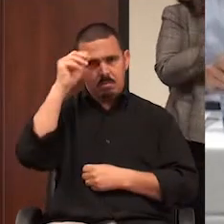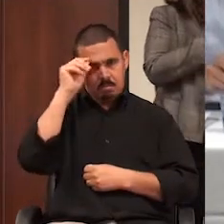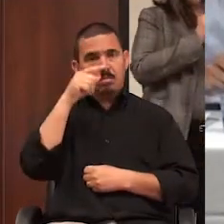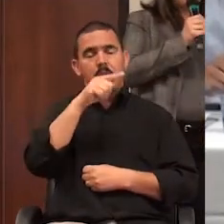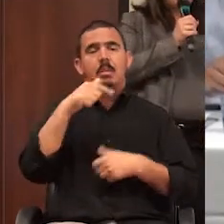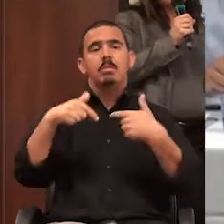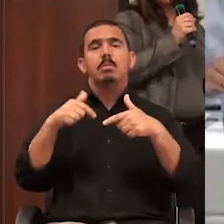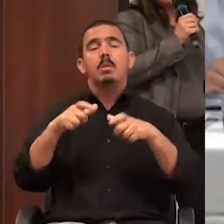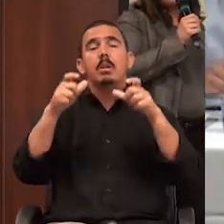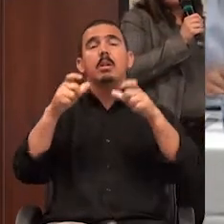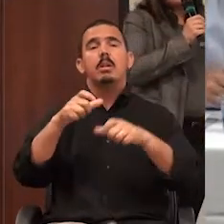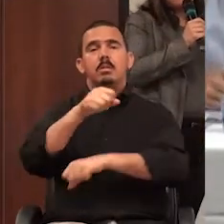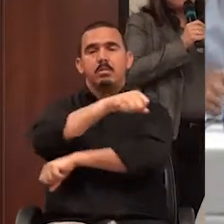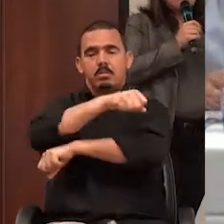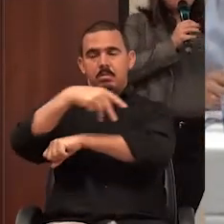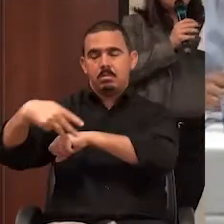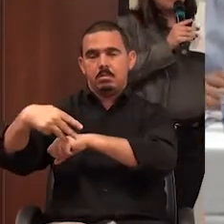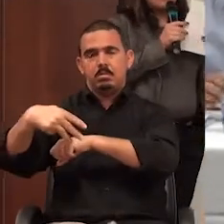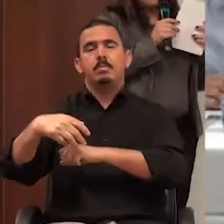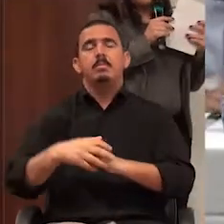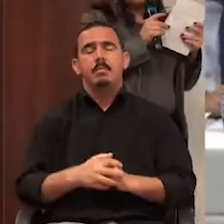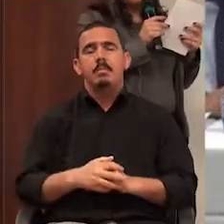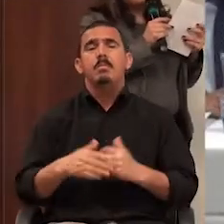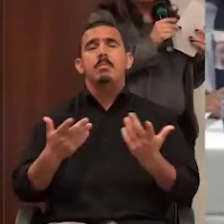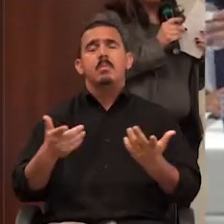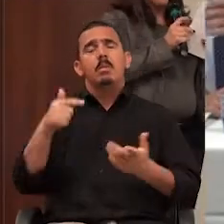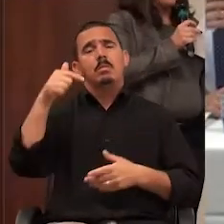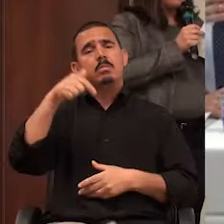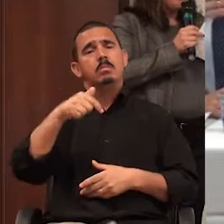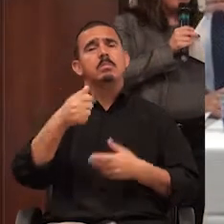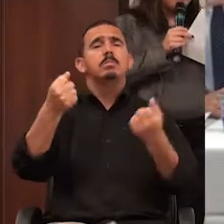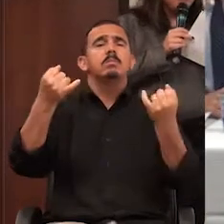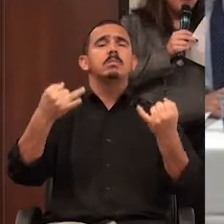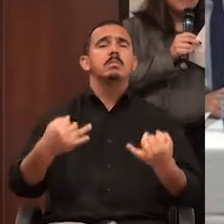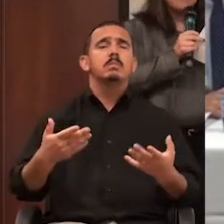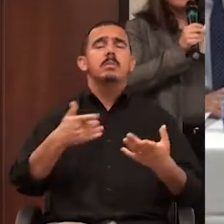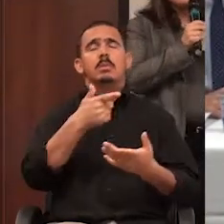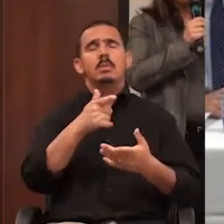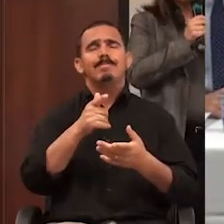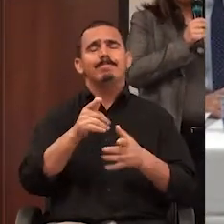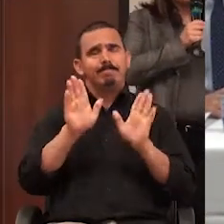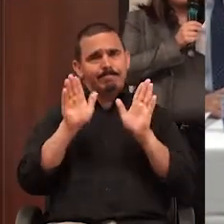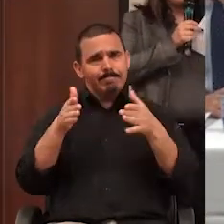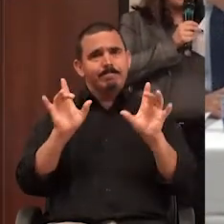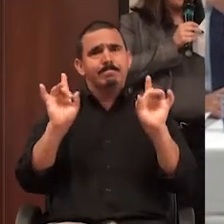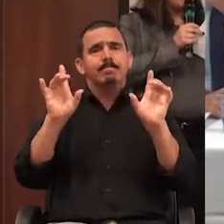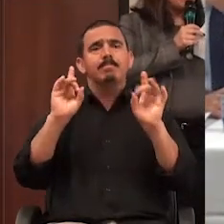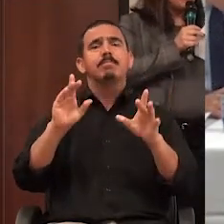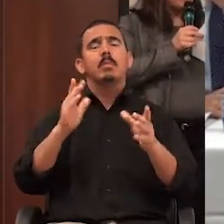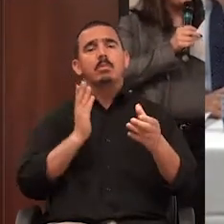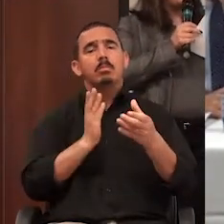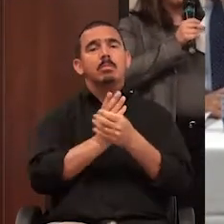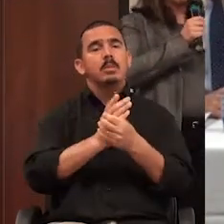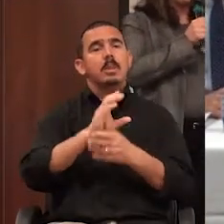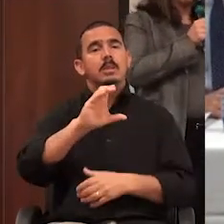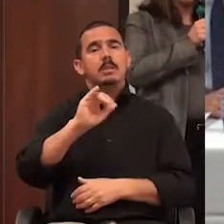em São Miguel Paulista. Então, eles vão trazer para a gente aqui, né, um especialista em processo civil, vai trazer para a gente